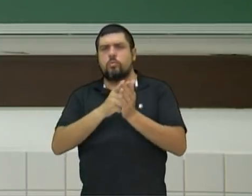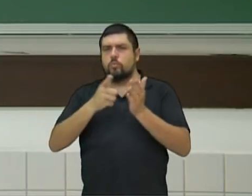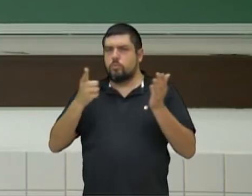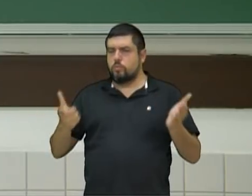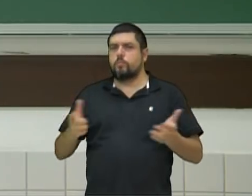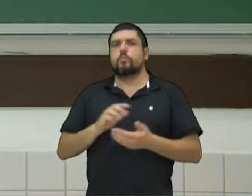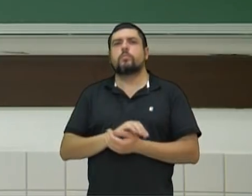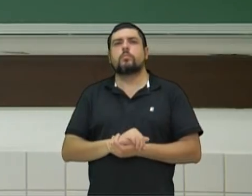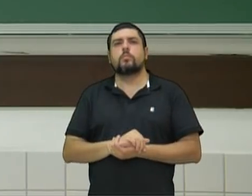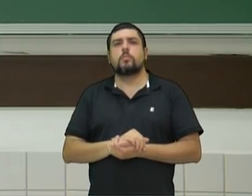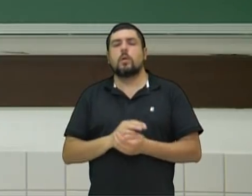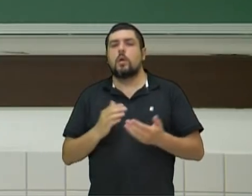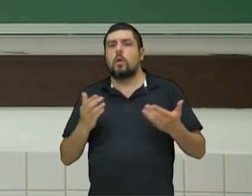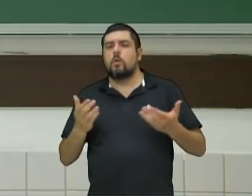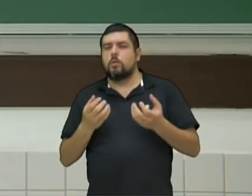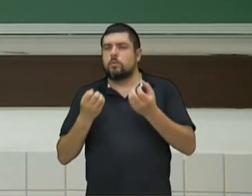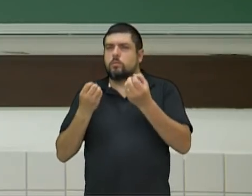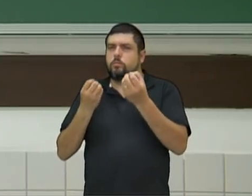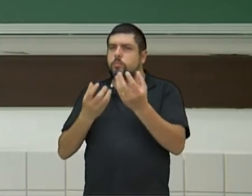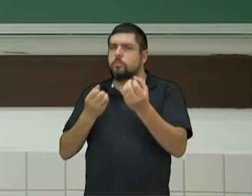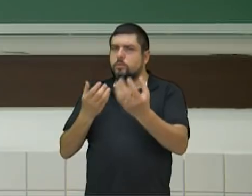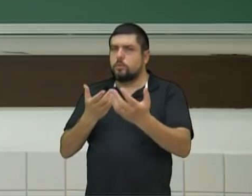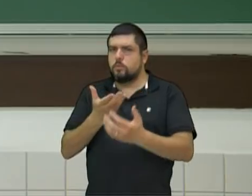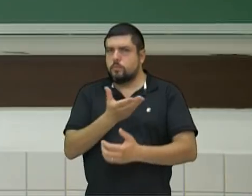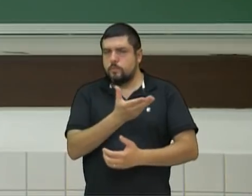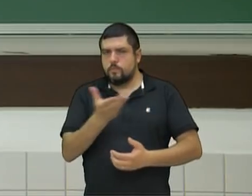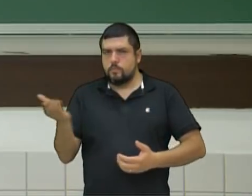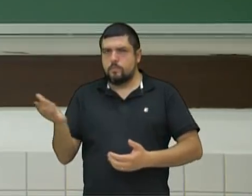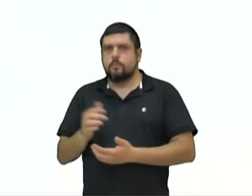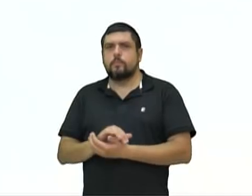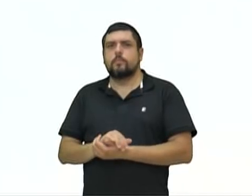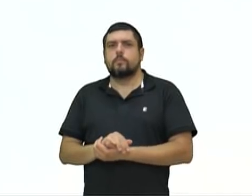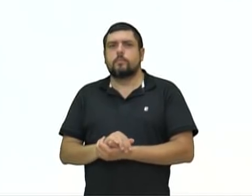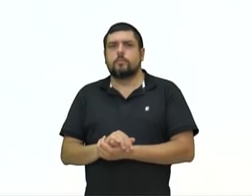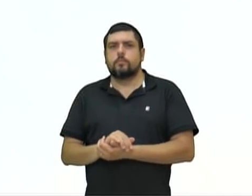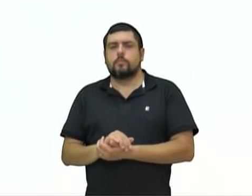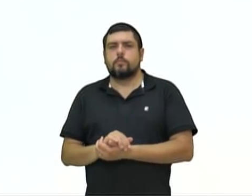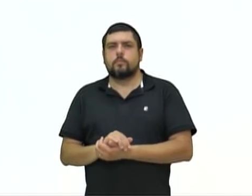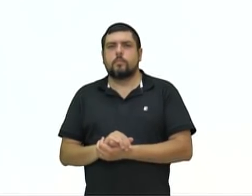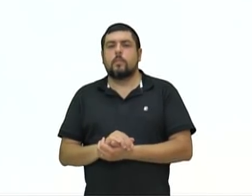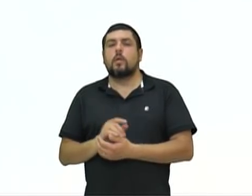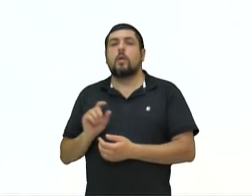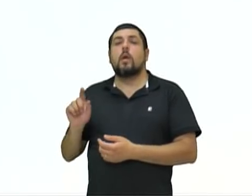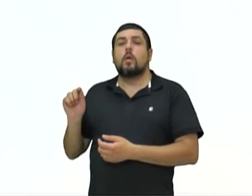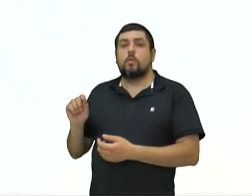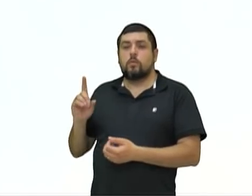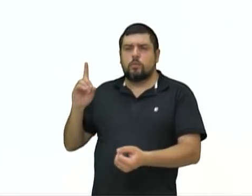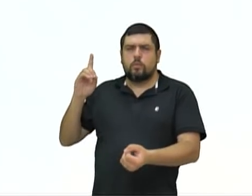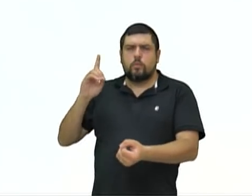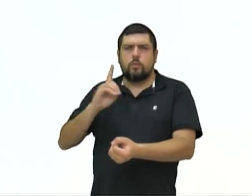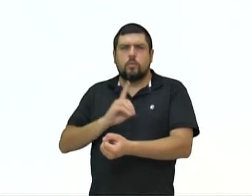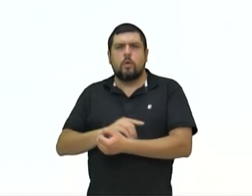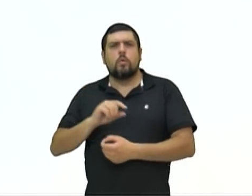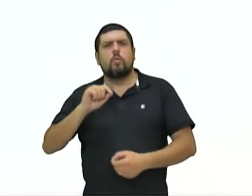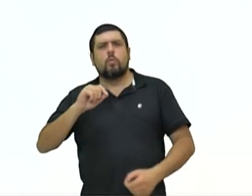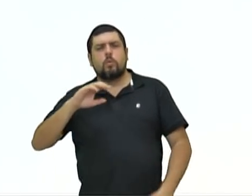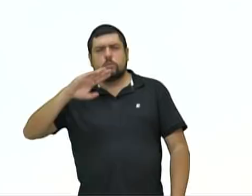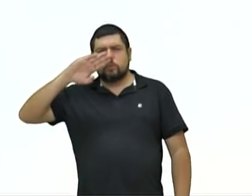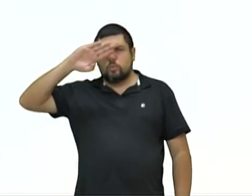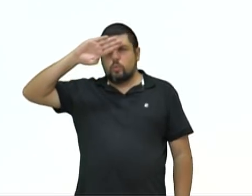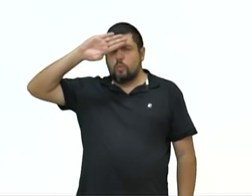professora trouxe aqui umas informações para vocês. Então, a dengue é uma doença febril, aguda sistêmica de